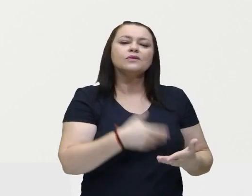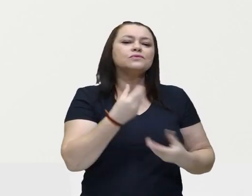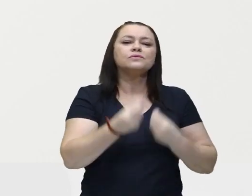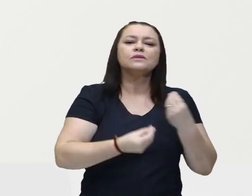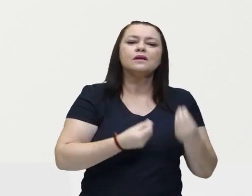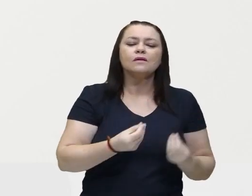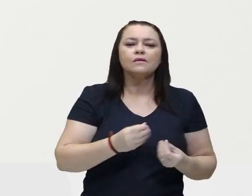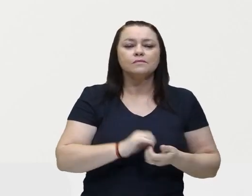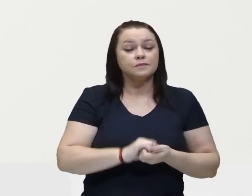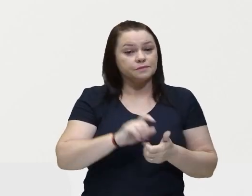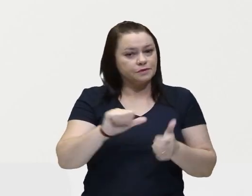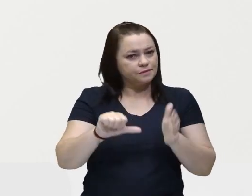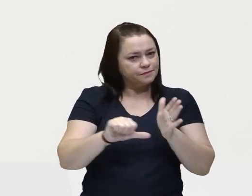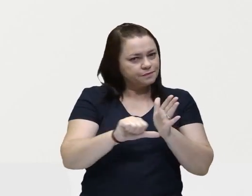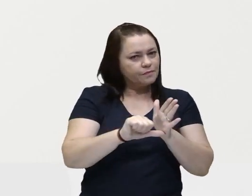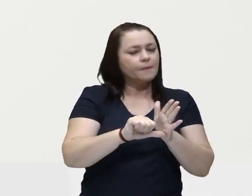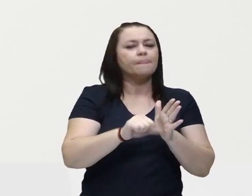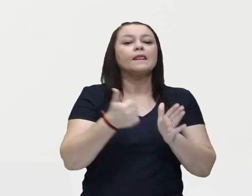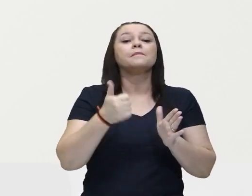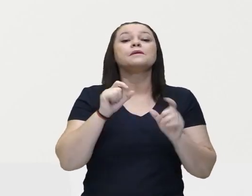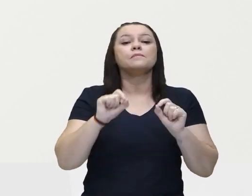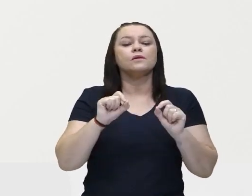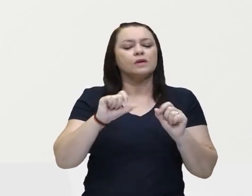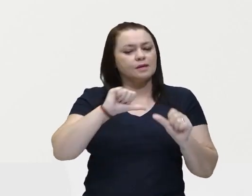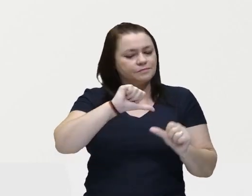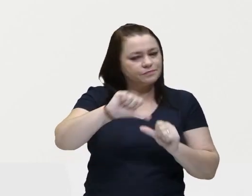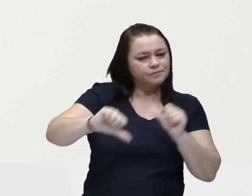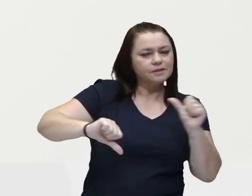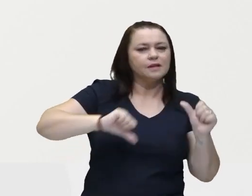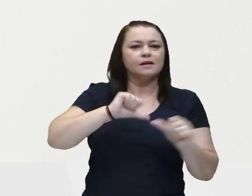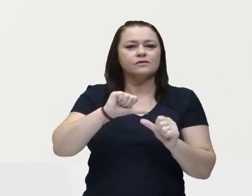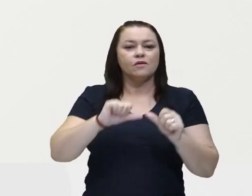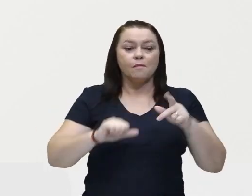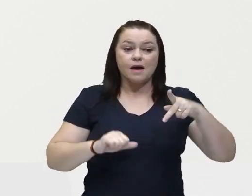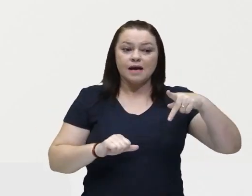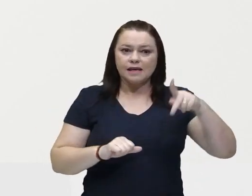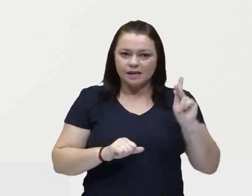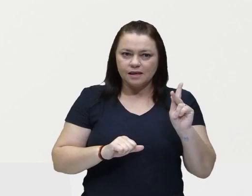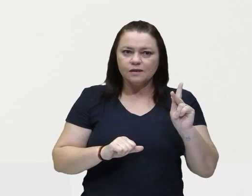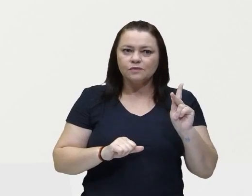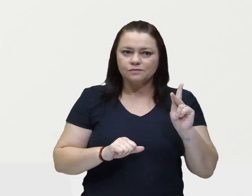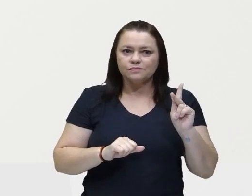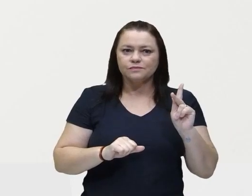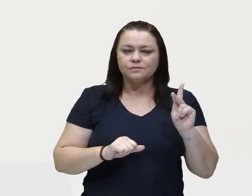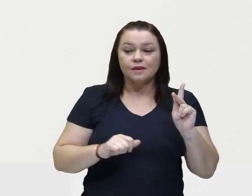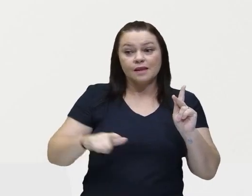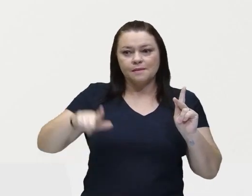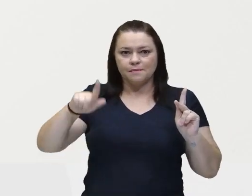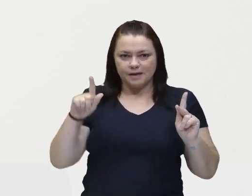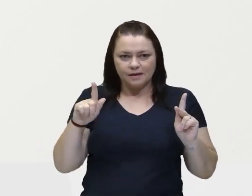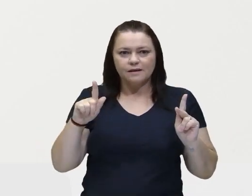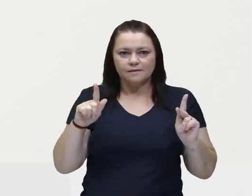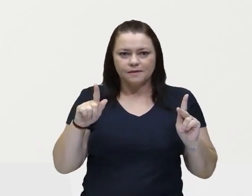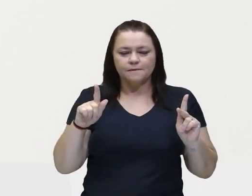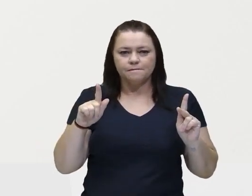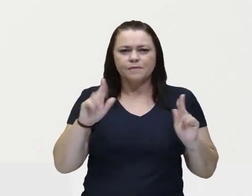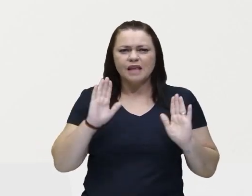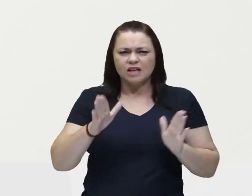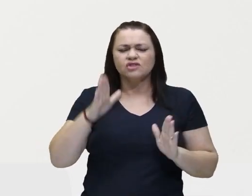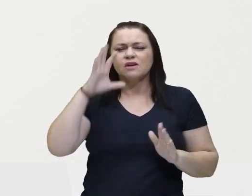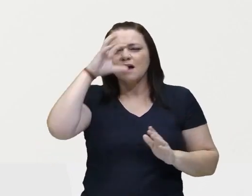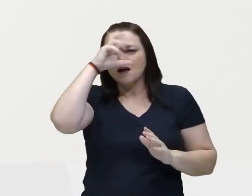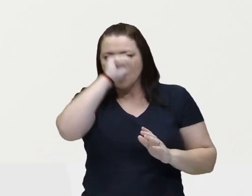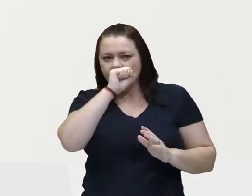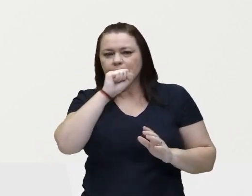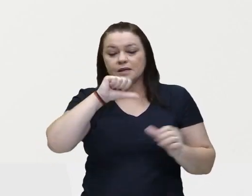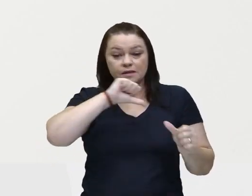Bom, primeiramente nós temos que fazer o quê? Transformar quilos para gramas. E o que foi que nós aprendemos?